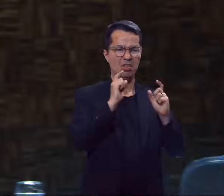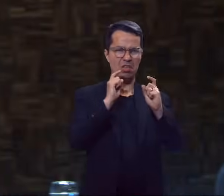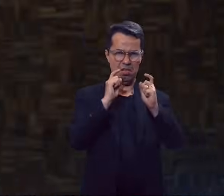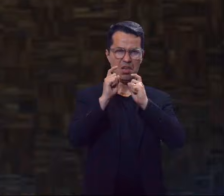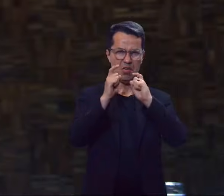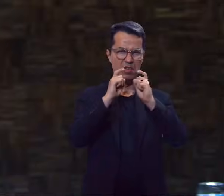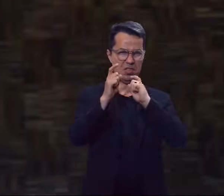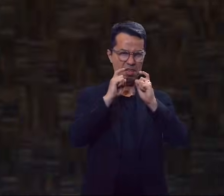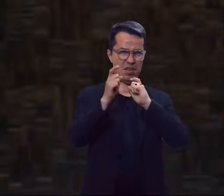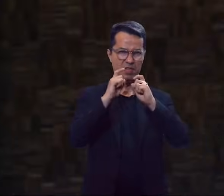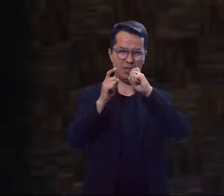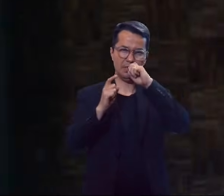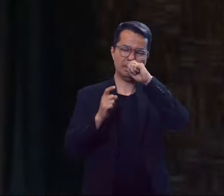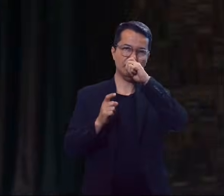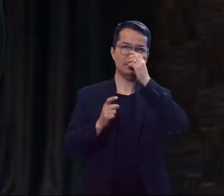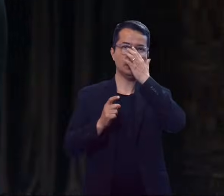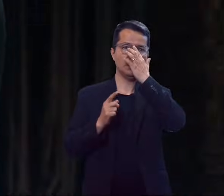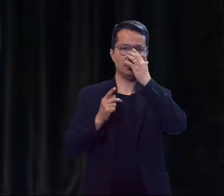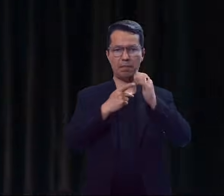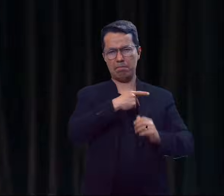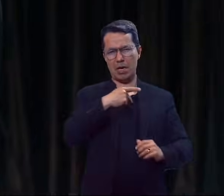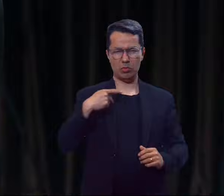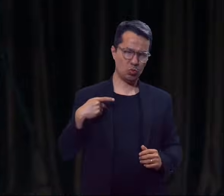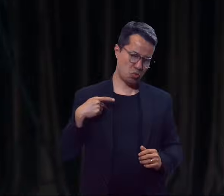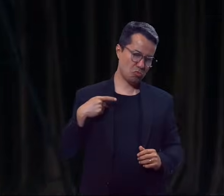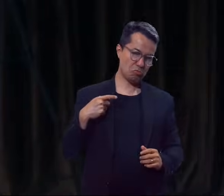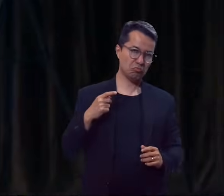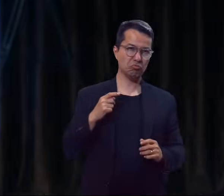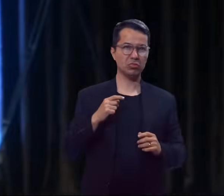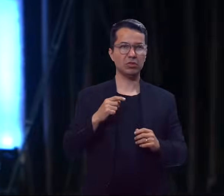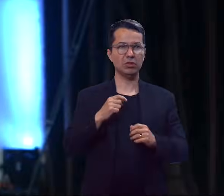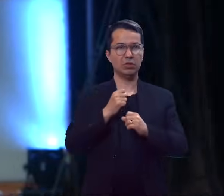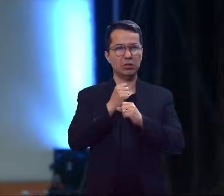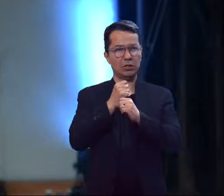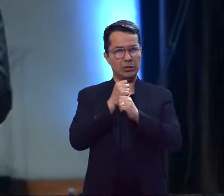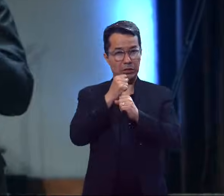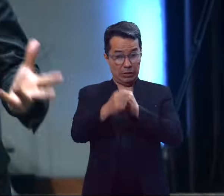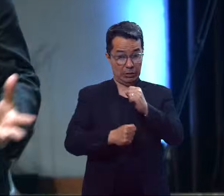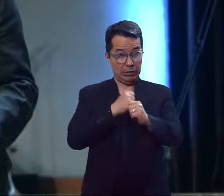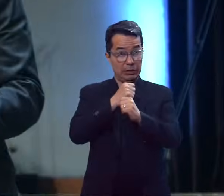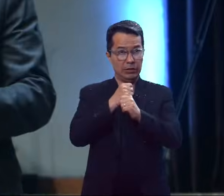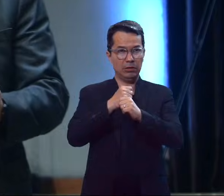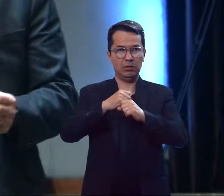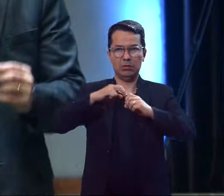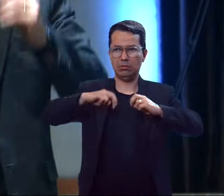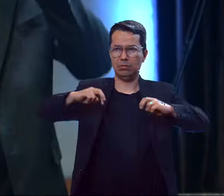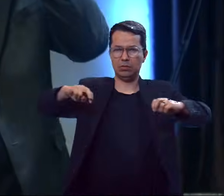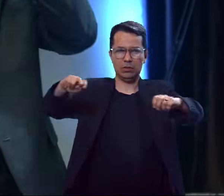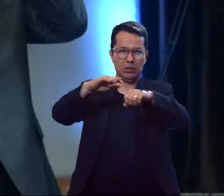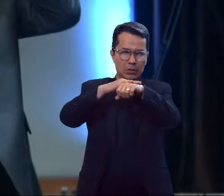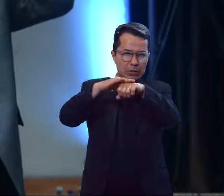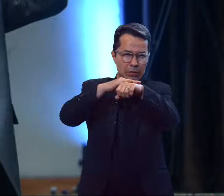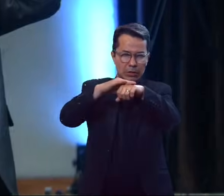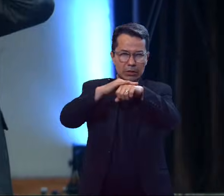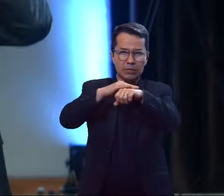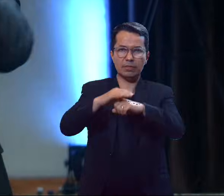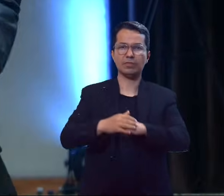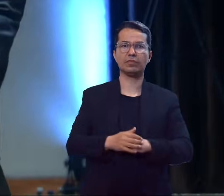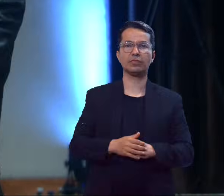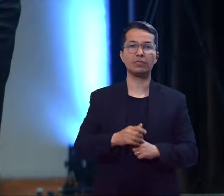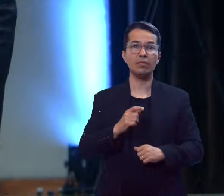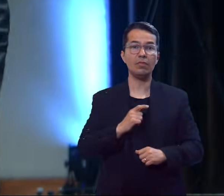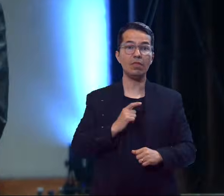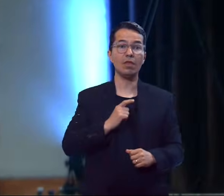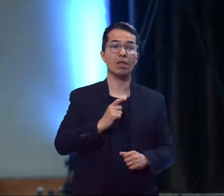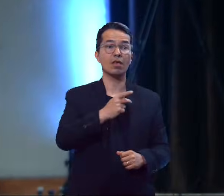e a gente estava sonhando o plano, algumas ideias para o ano que vem. E a gente estava conversando, em determinado momento,